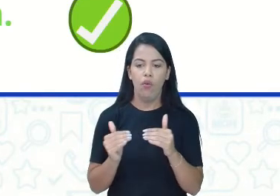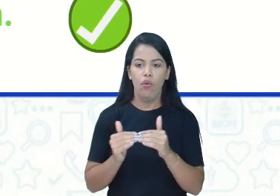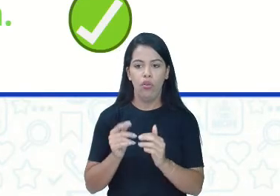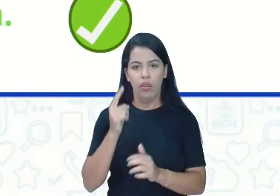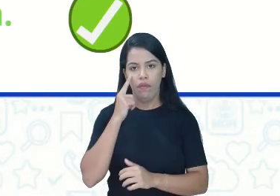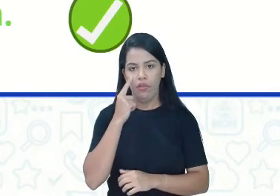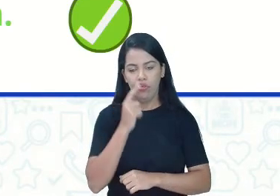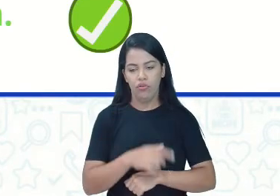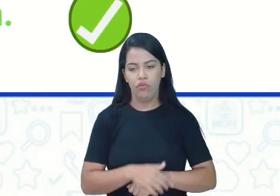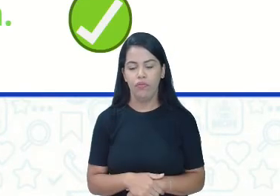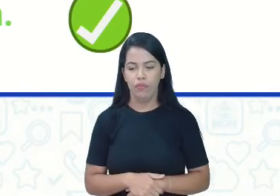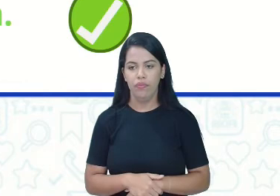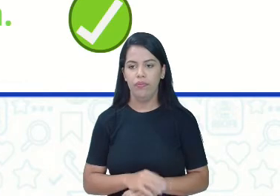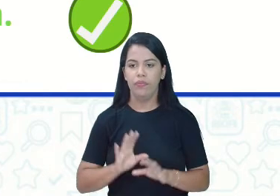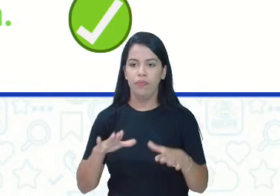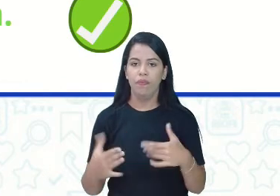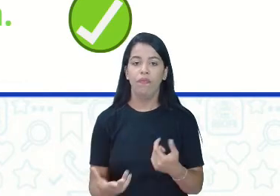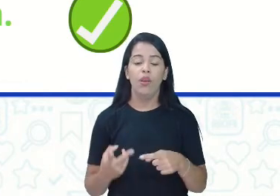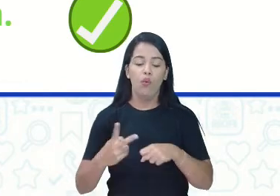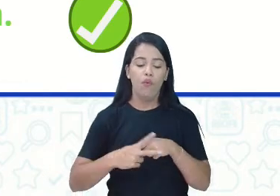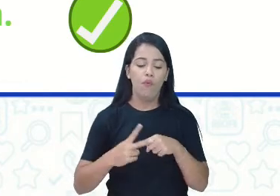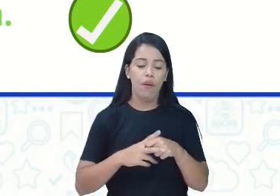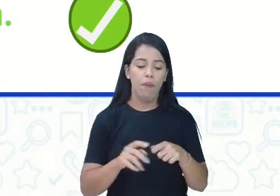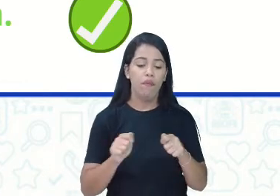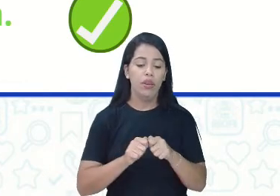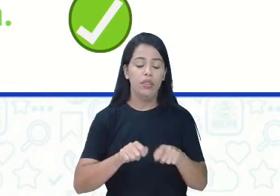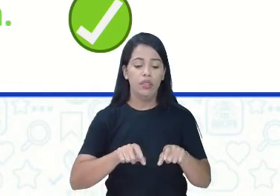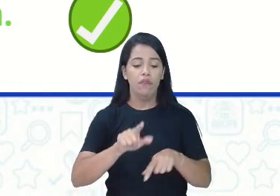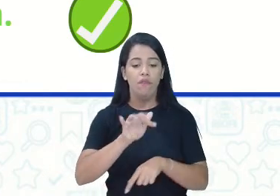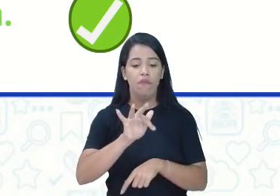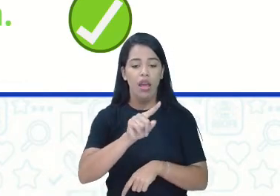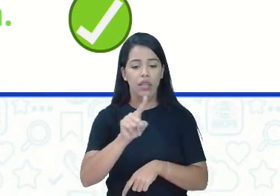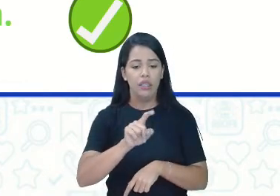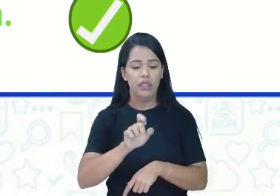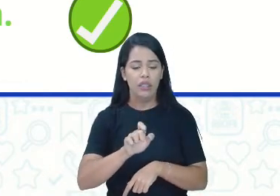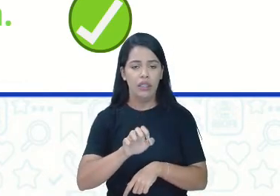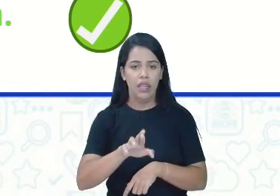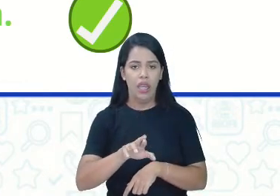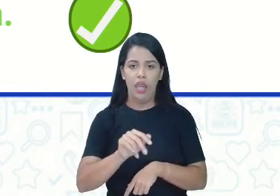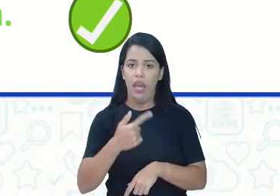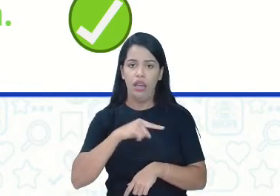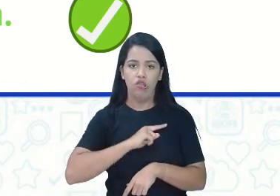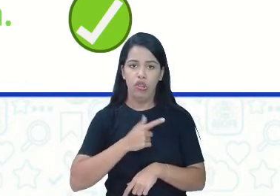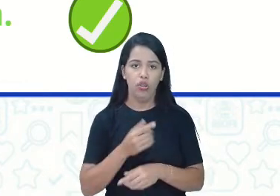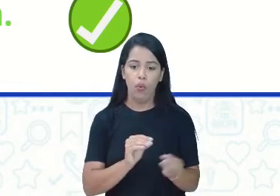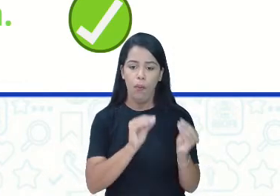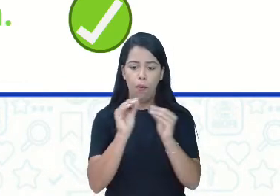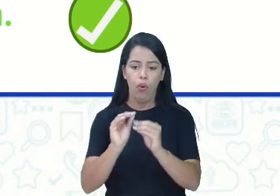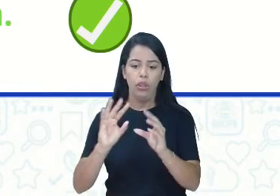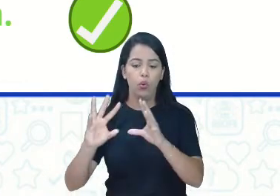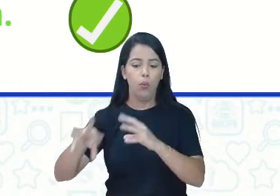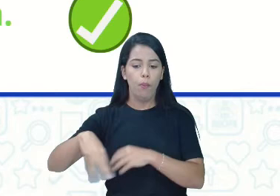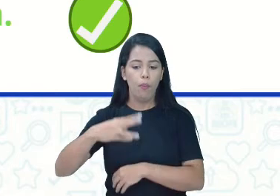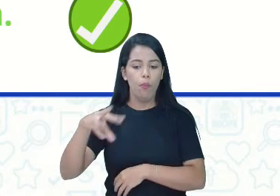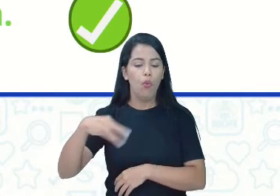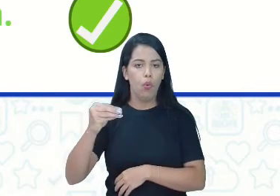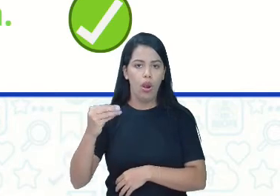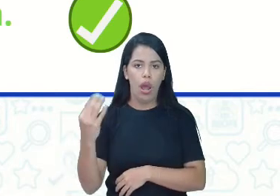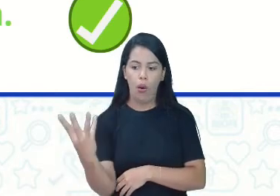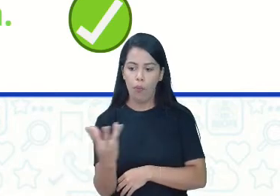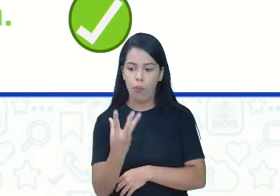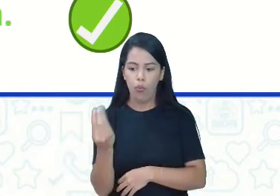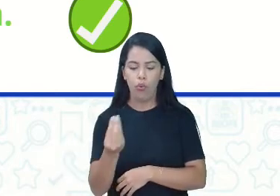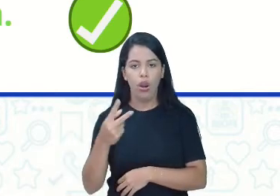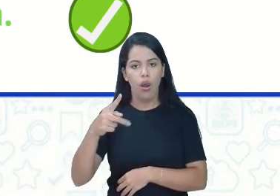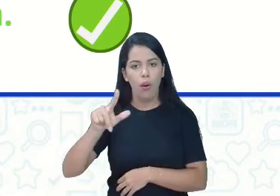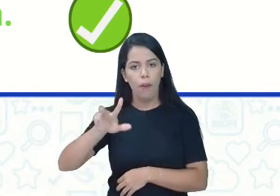Ó, o verbo fazer, ele também não é conjugado para o plural. Então, muita gente diz assim, fazem muitos anos